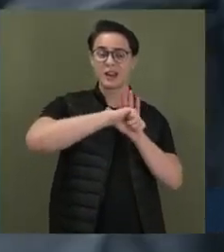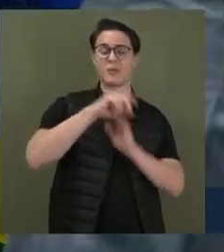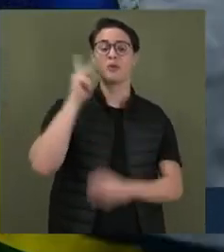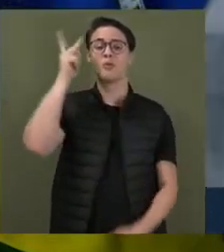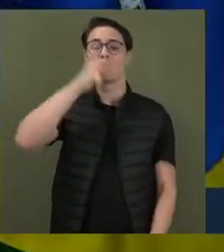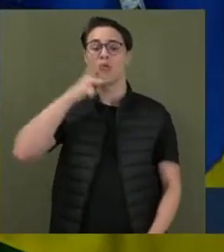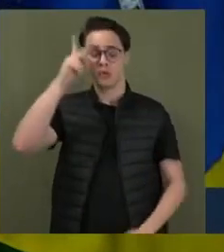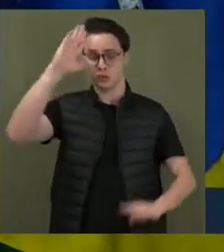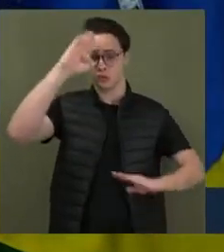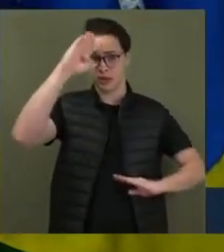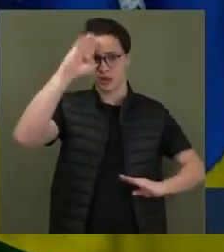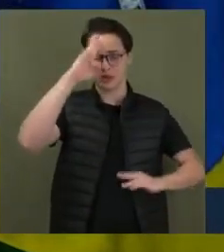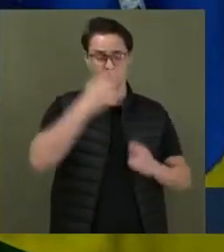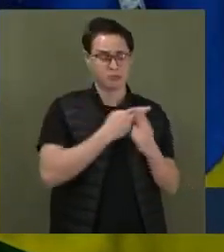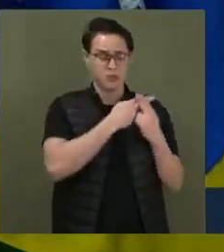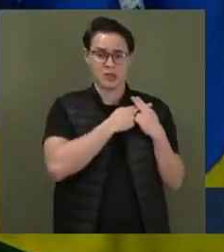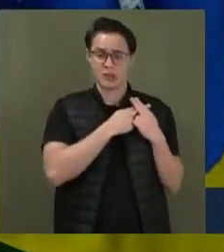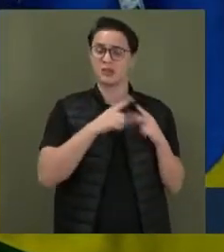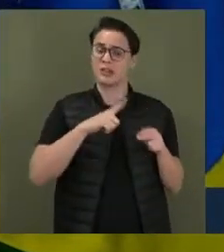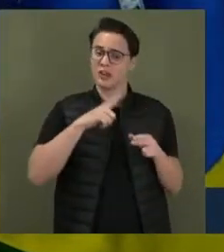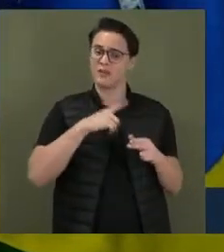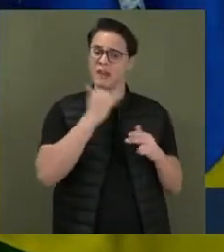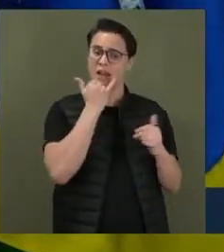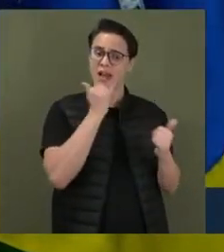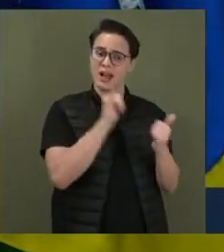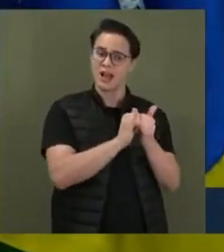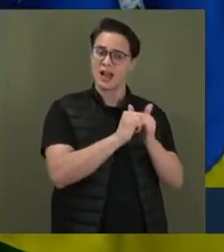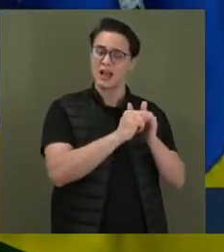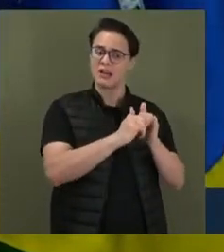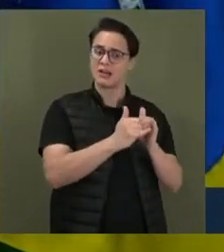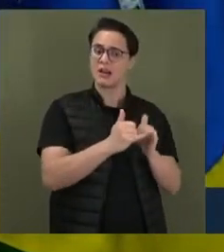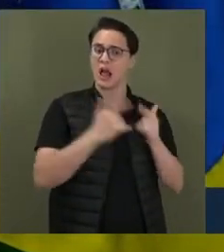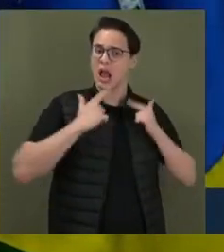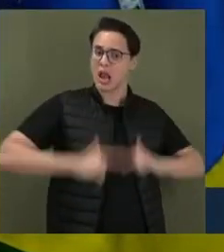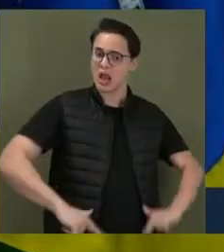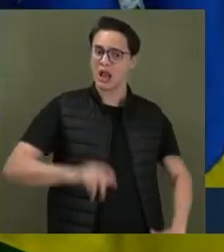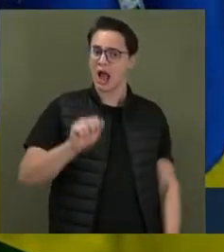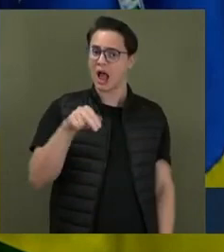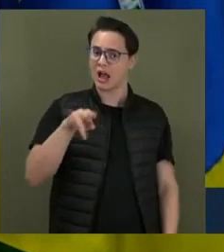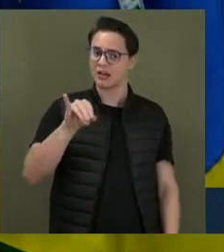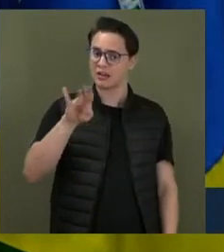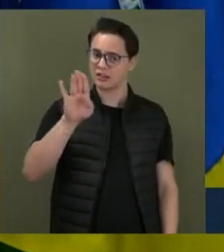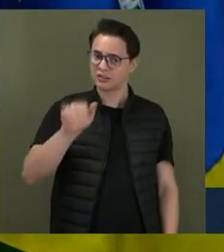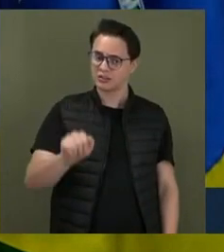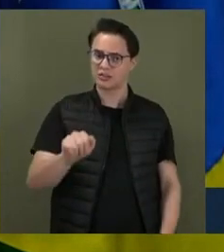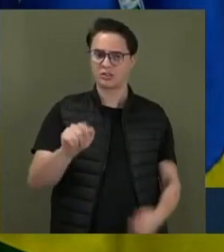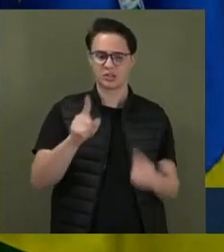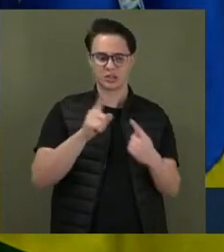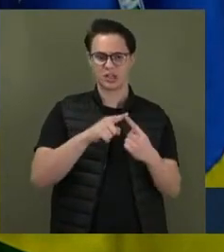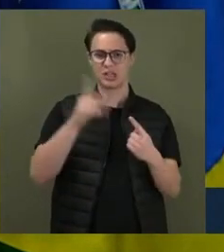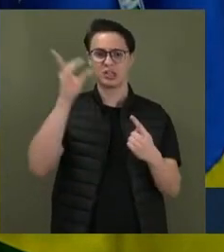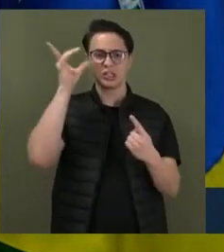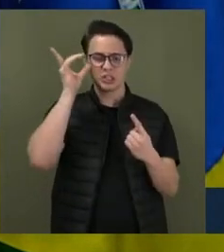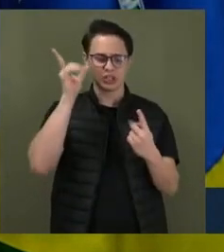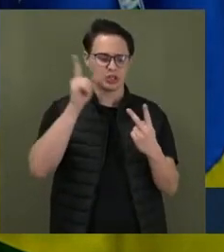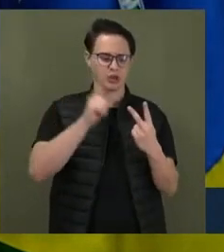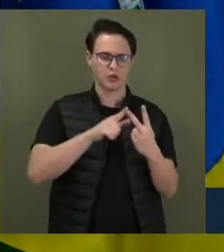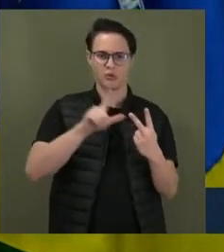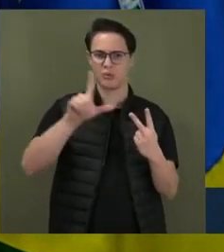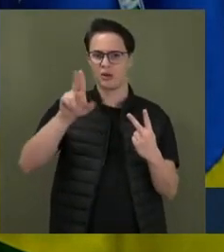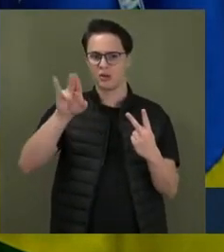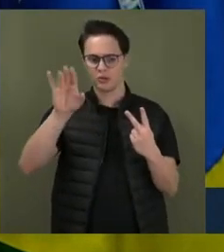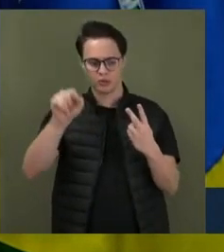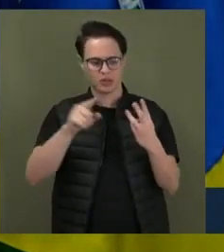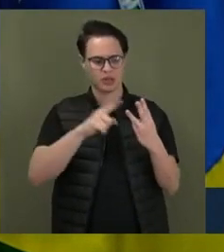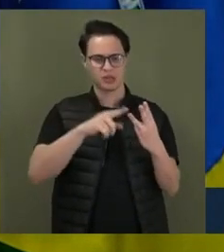militares de responsabilidades, entre outros. Dilma Rousseff, José Genuíno, José Disseu, Fernando Gabeira, José Serra, Luiz Nunes,